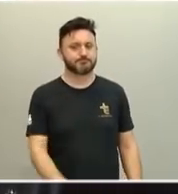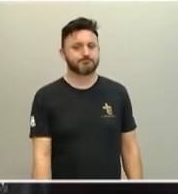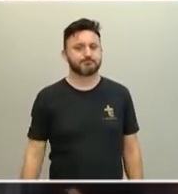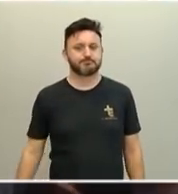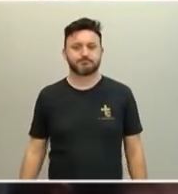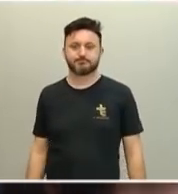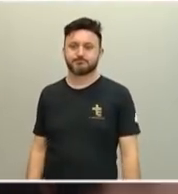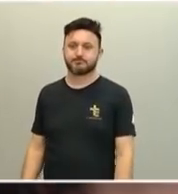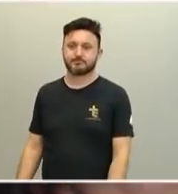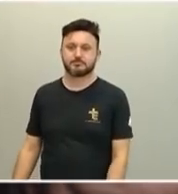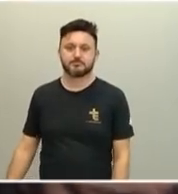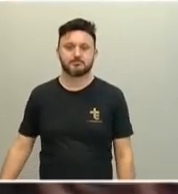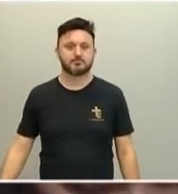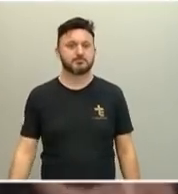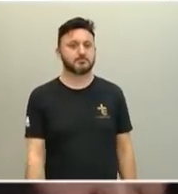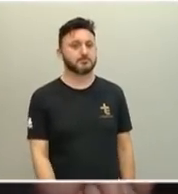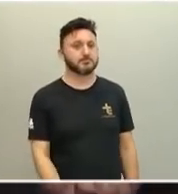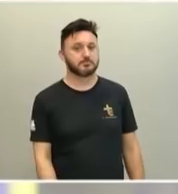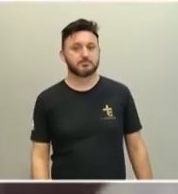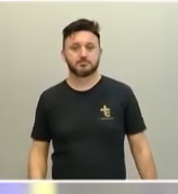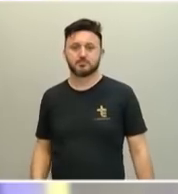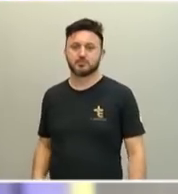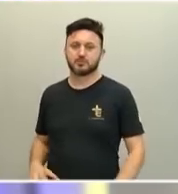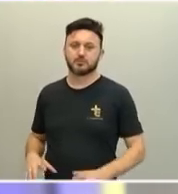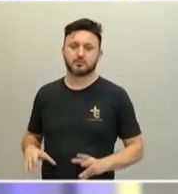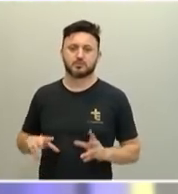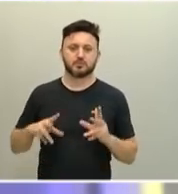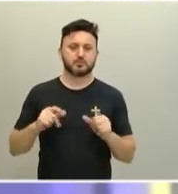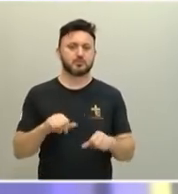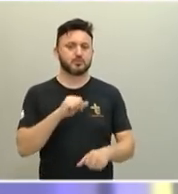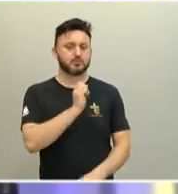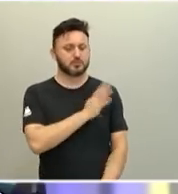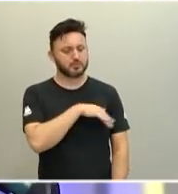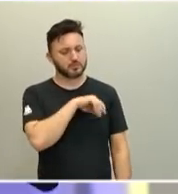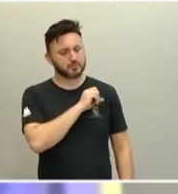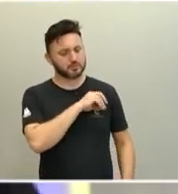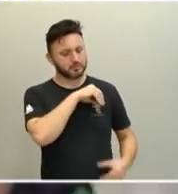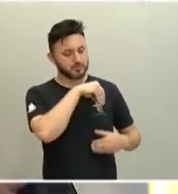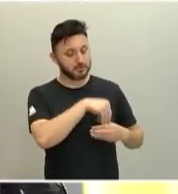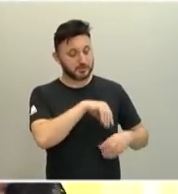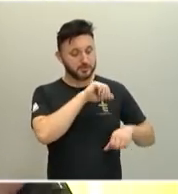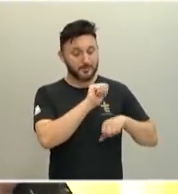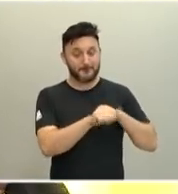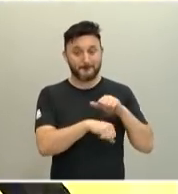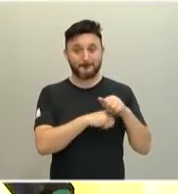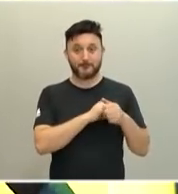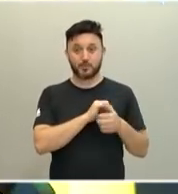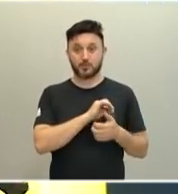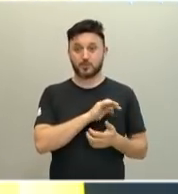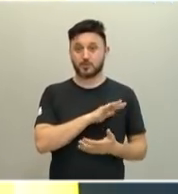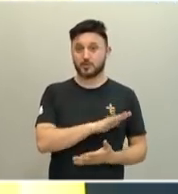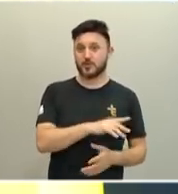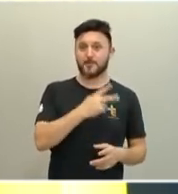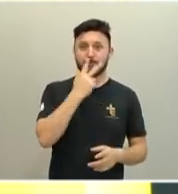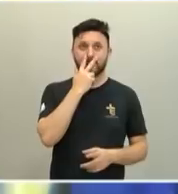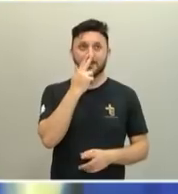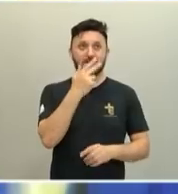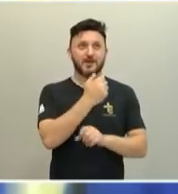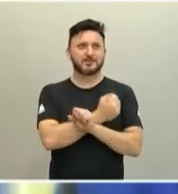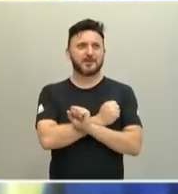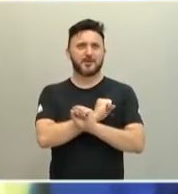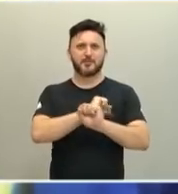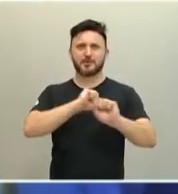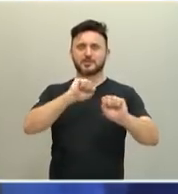possível. E tudo mudou dentro de mim. Parece impossível